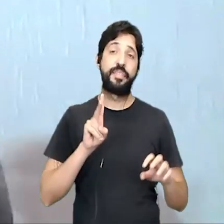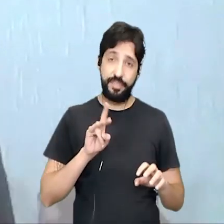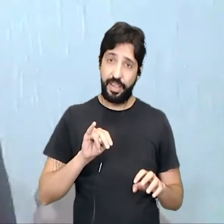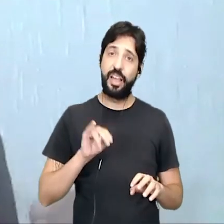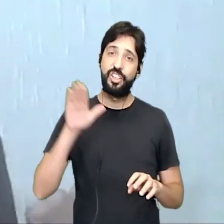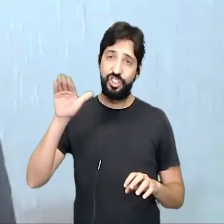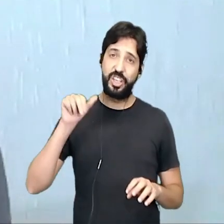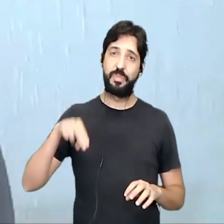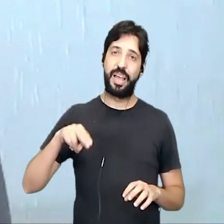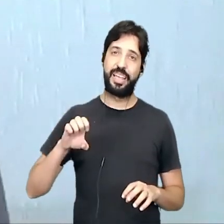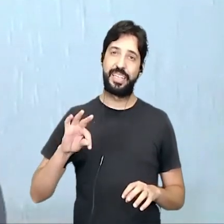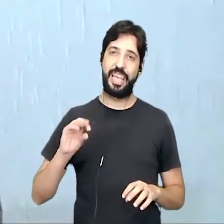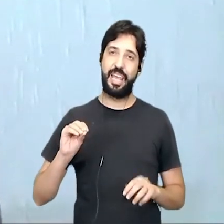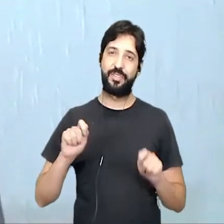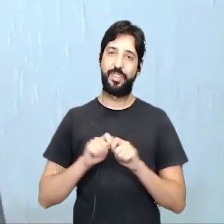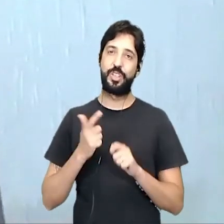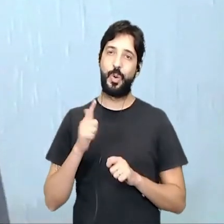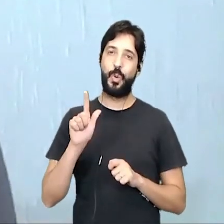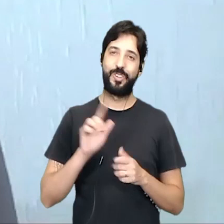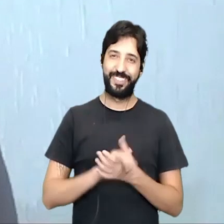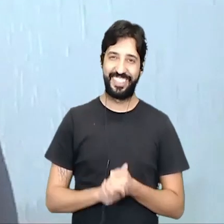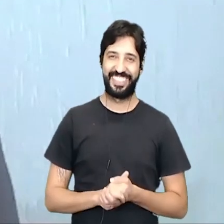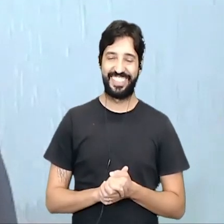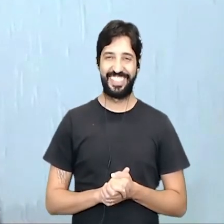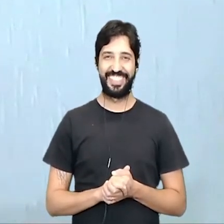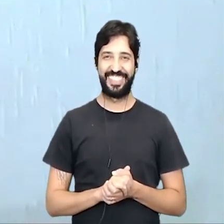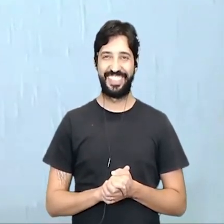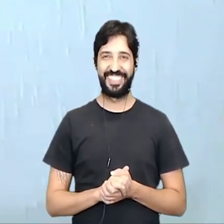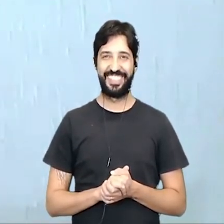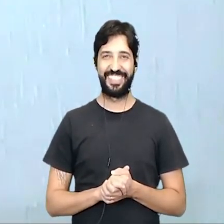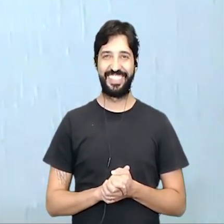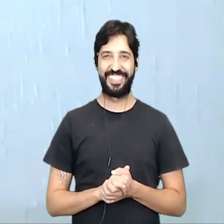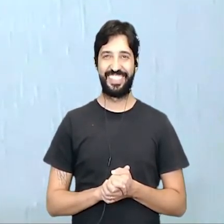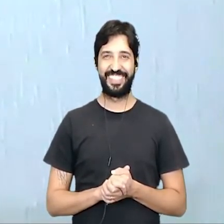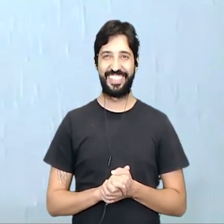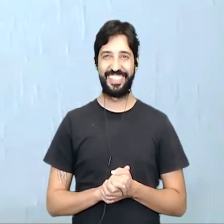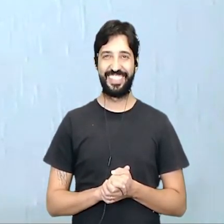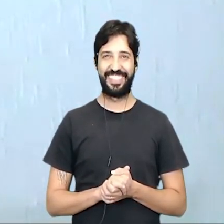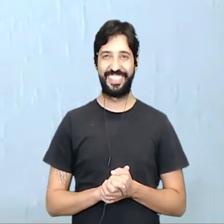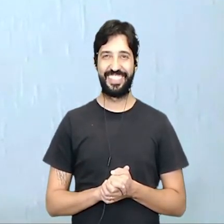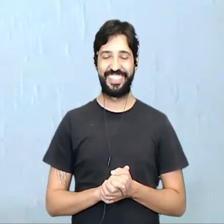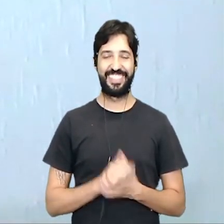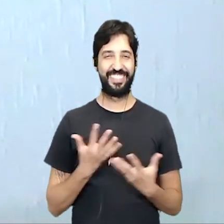gente estragar ele, a gente vai ter que chamar o Neto para fazer outro.